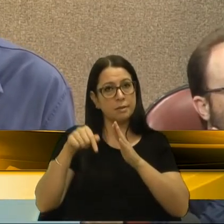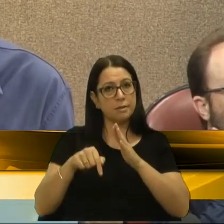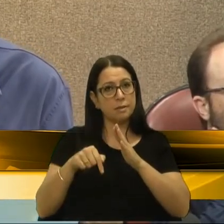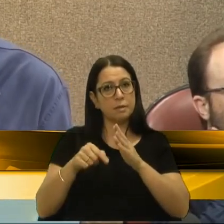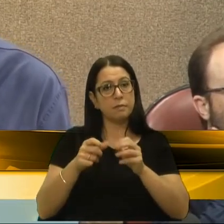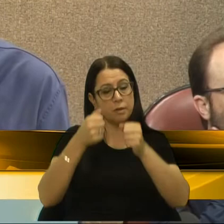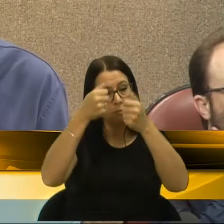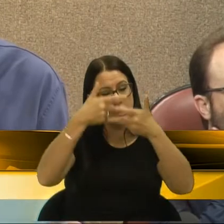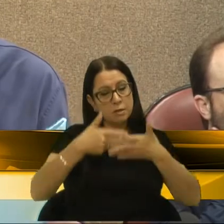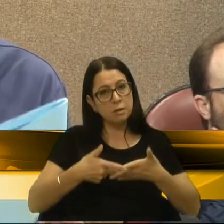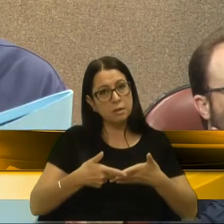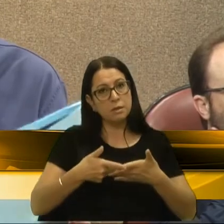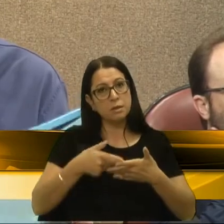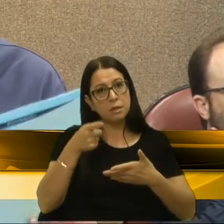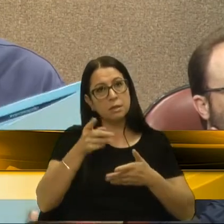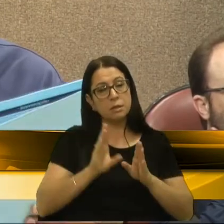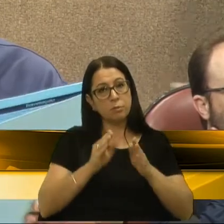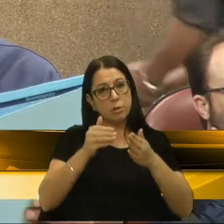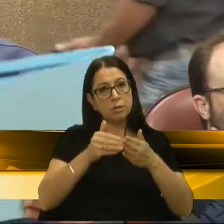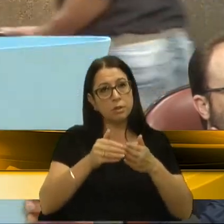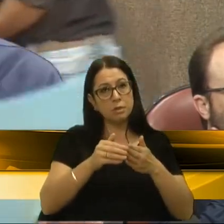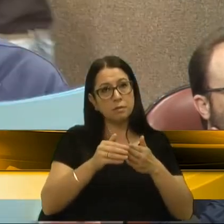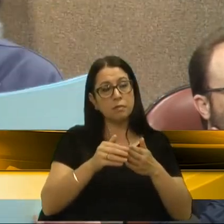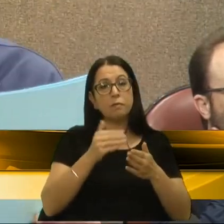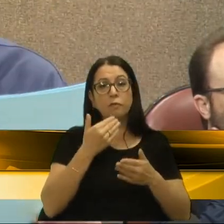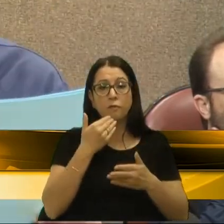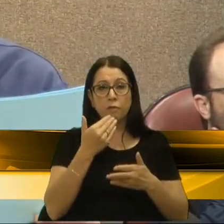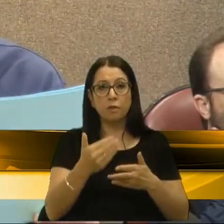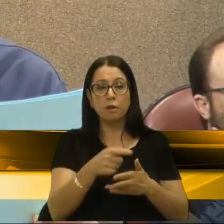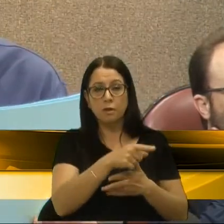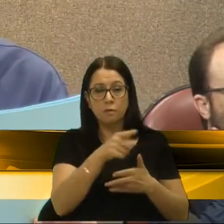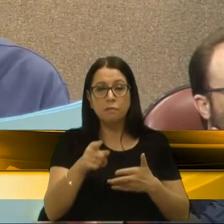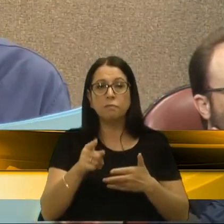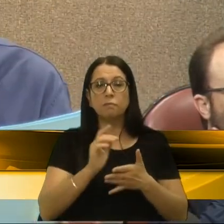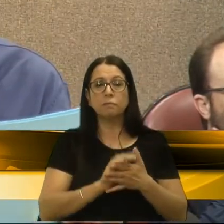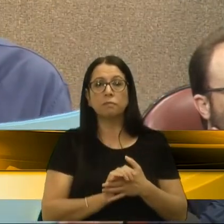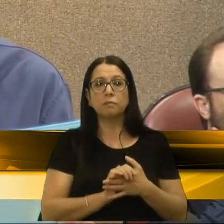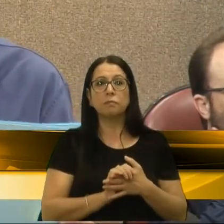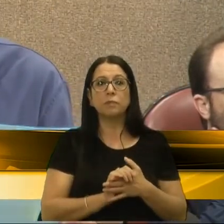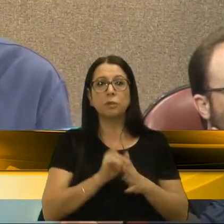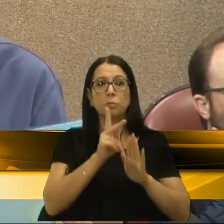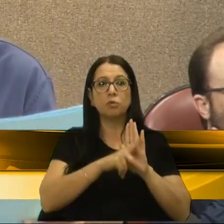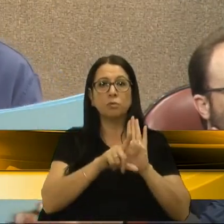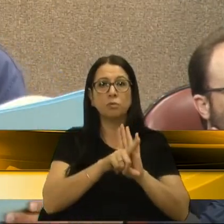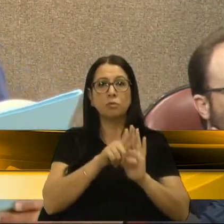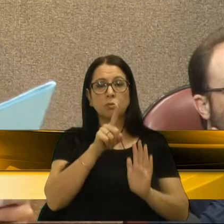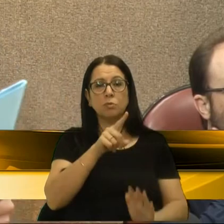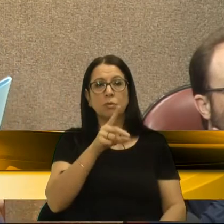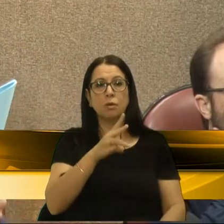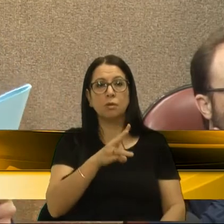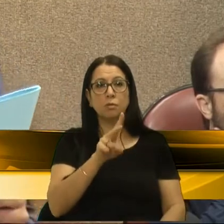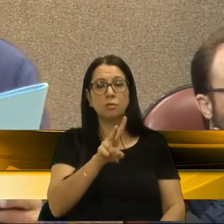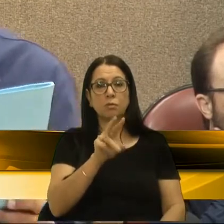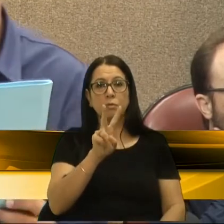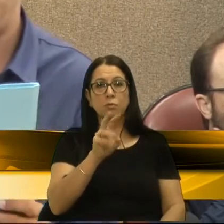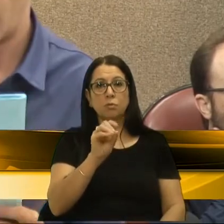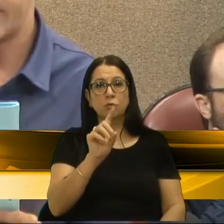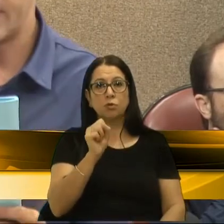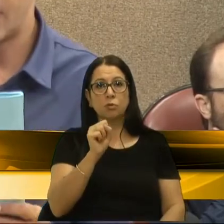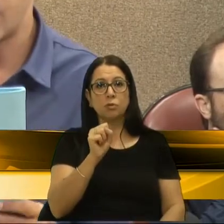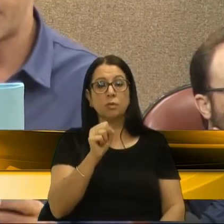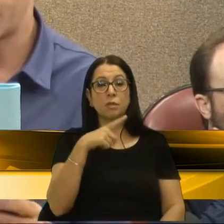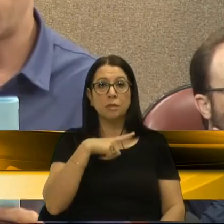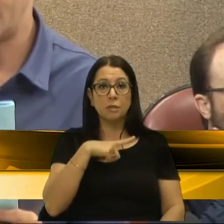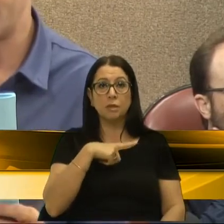Face ao exposto, esta comissão se manifesta de forma favorável ao projeto de lei 132/2018,